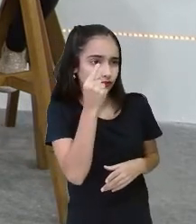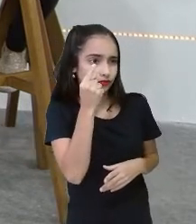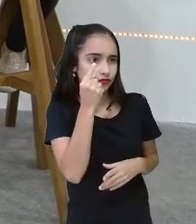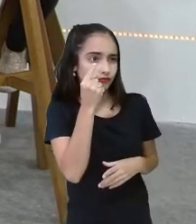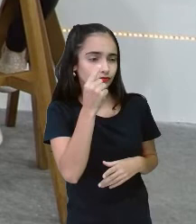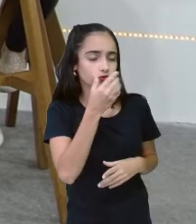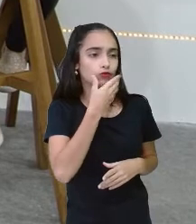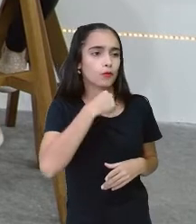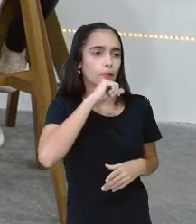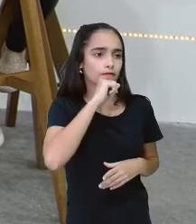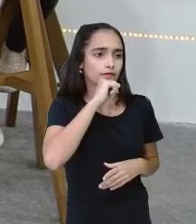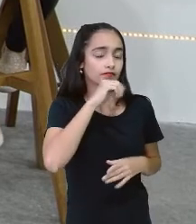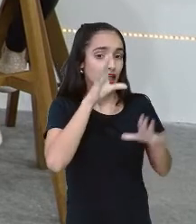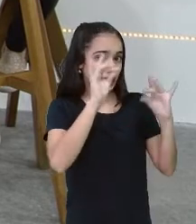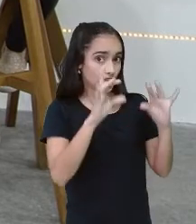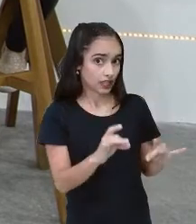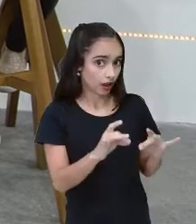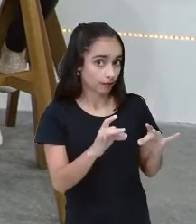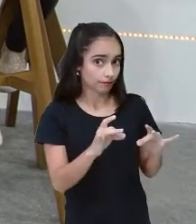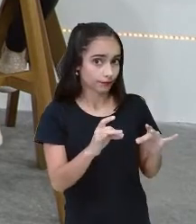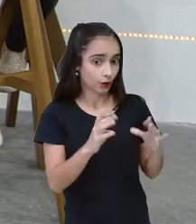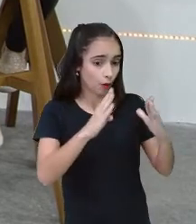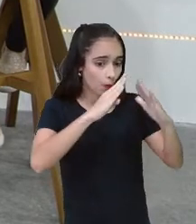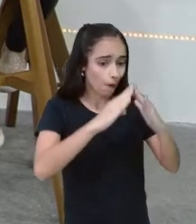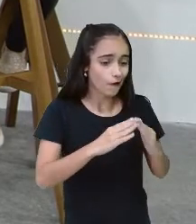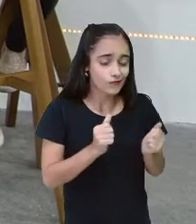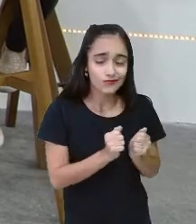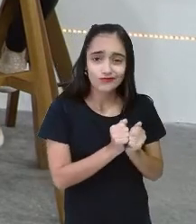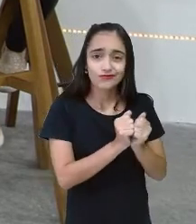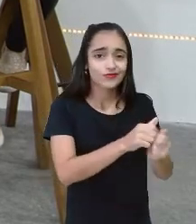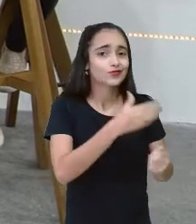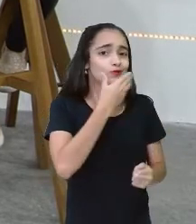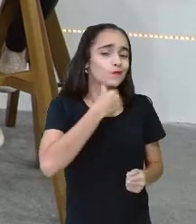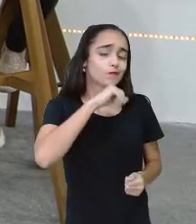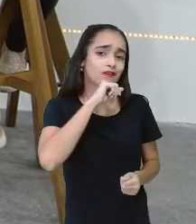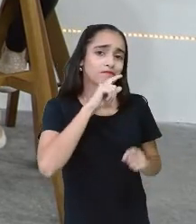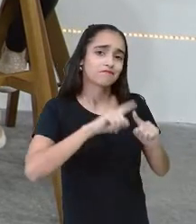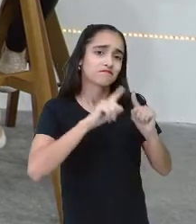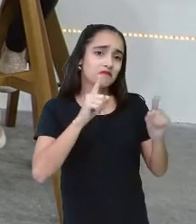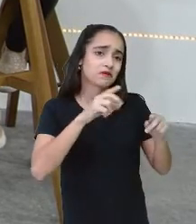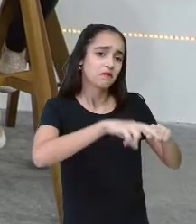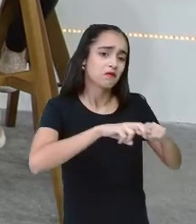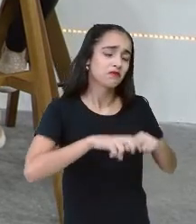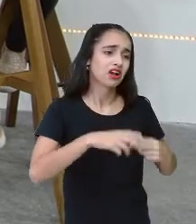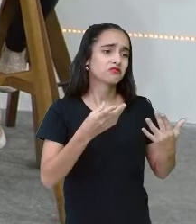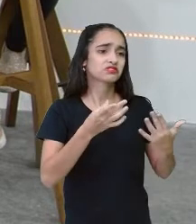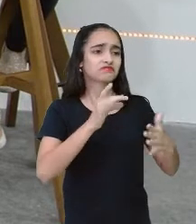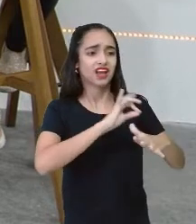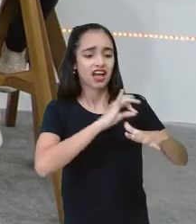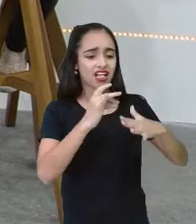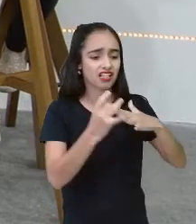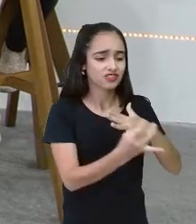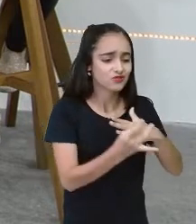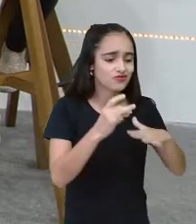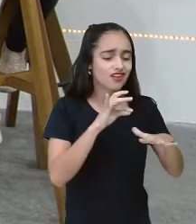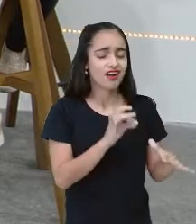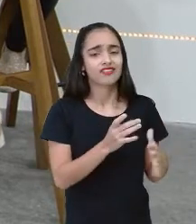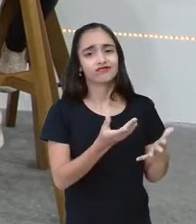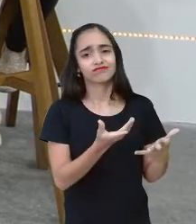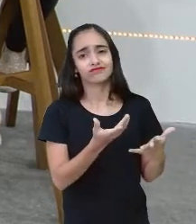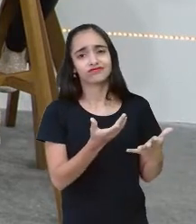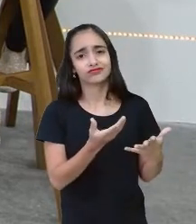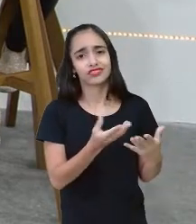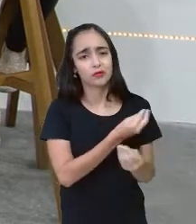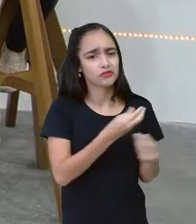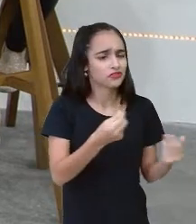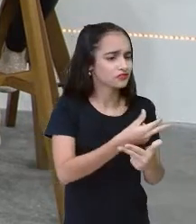pai. Morava com o pai. Mas, por conta, assim, das redes sociais e tudo, ela disse que, assim,